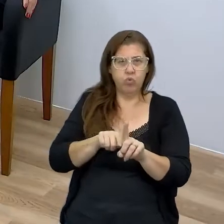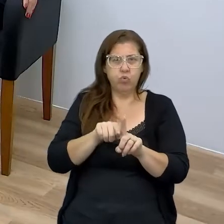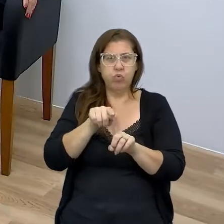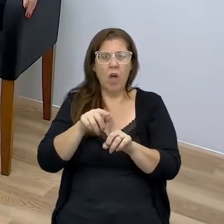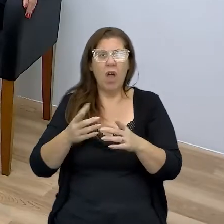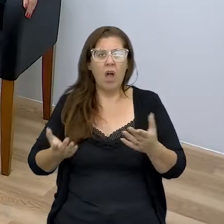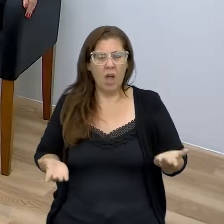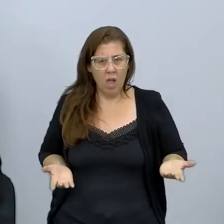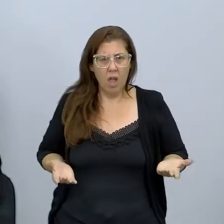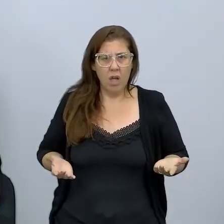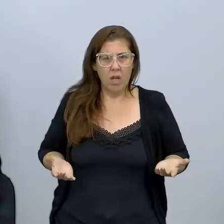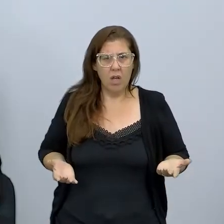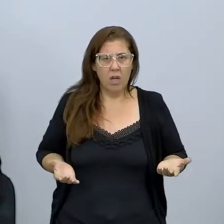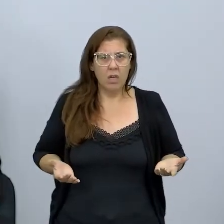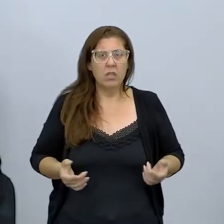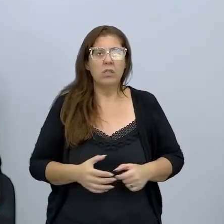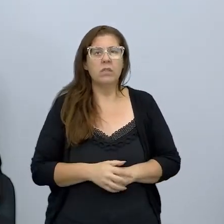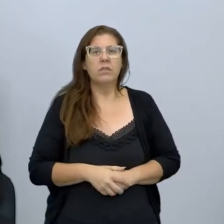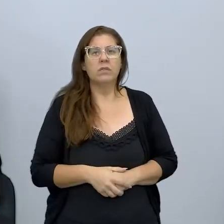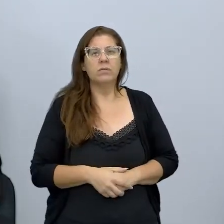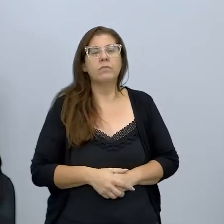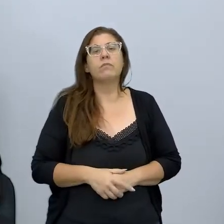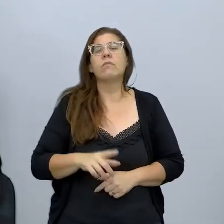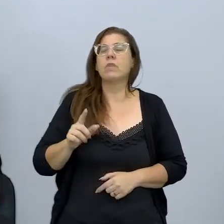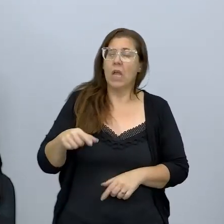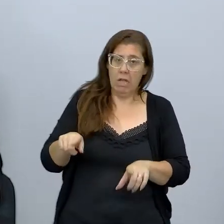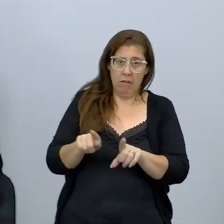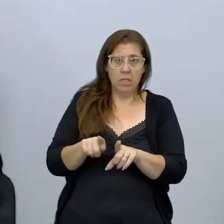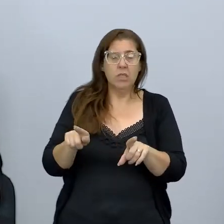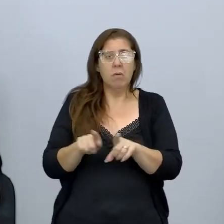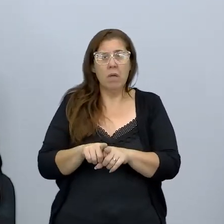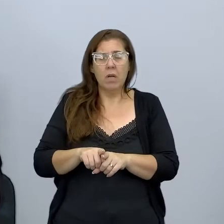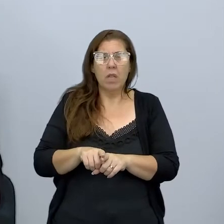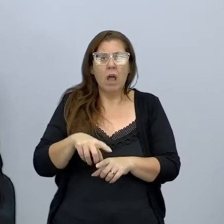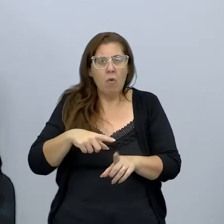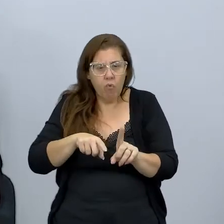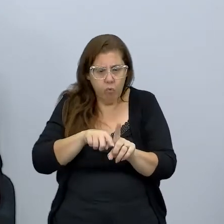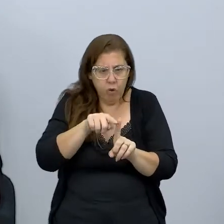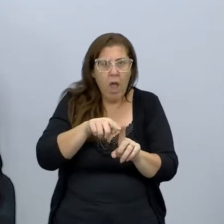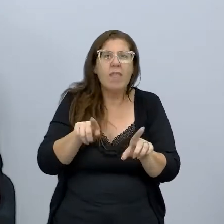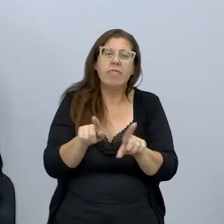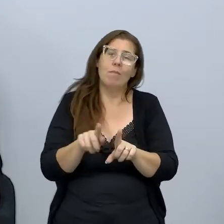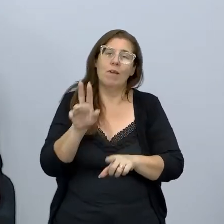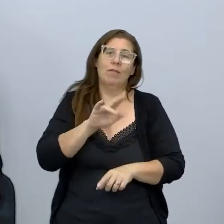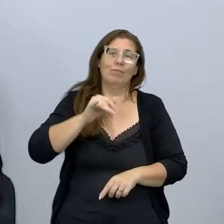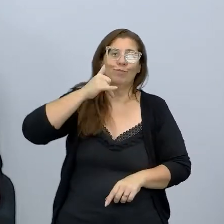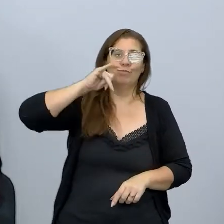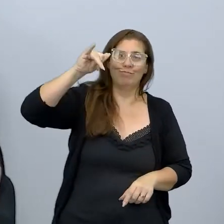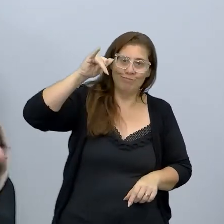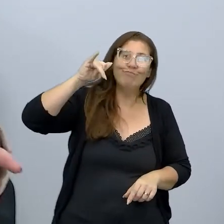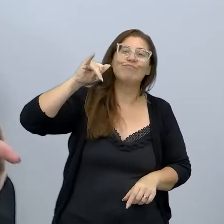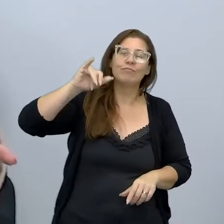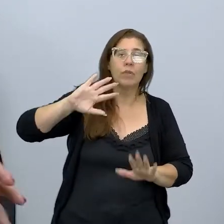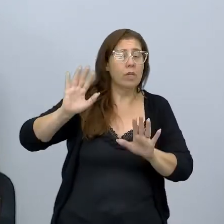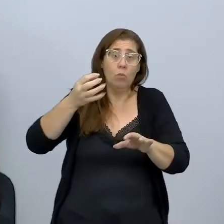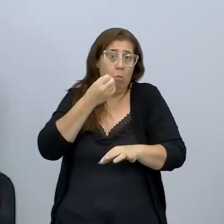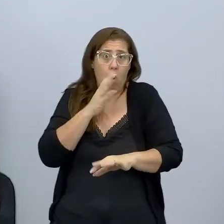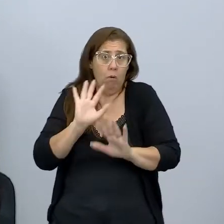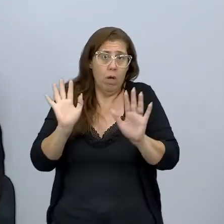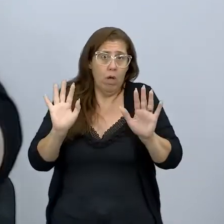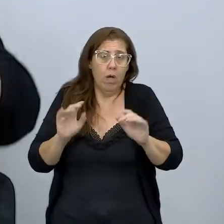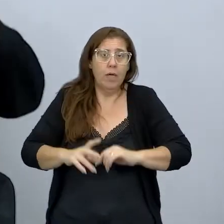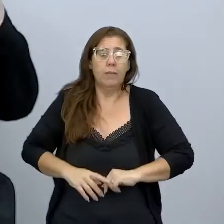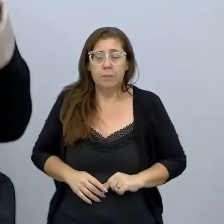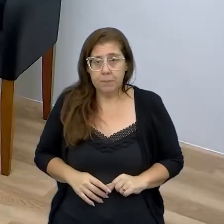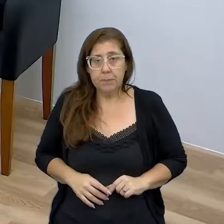Mas não é essa a função dela. Essa parte que ela está esquentando, ela também está consumindo eletricidade. Então, ela não é eficiente.